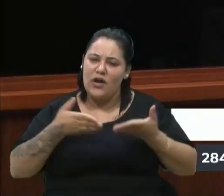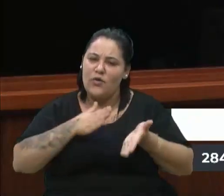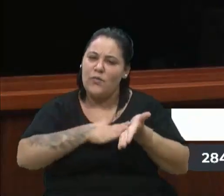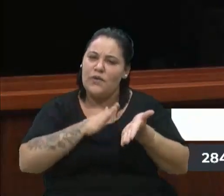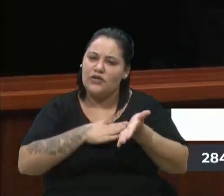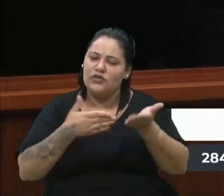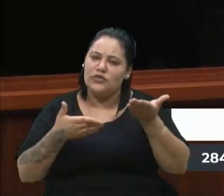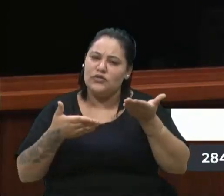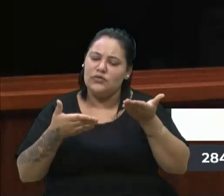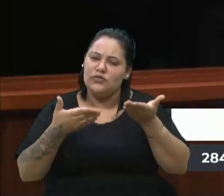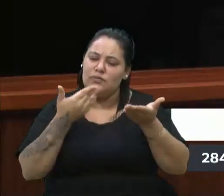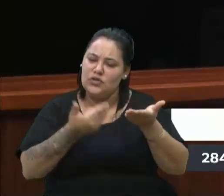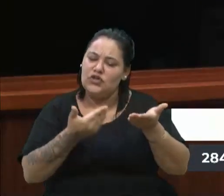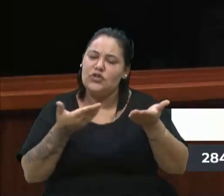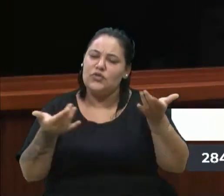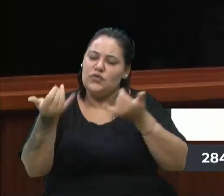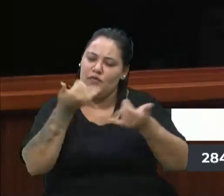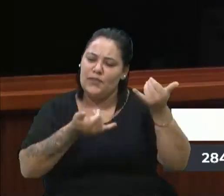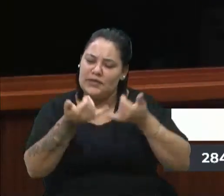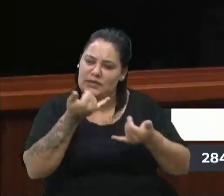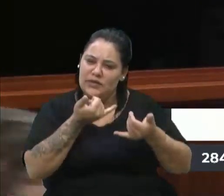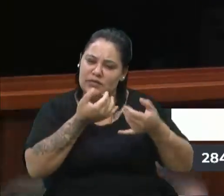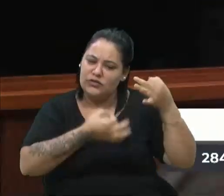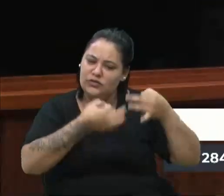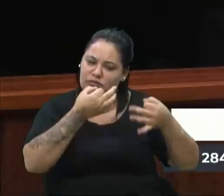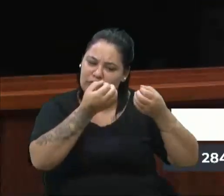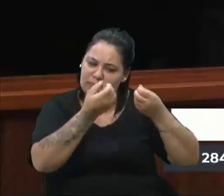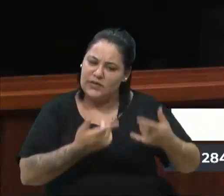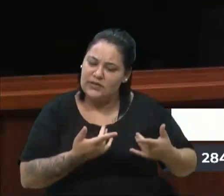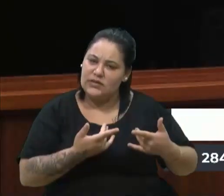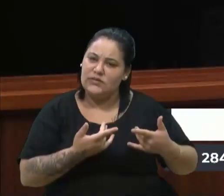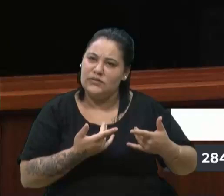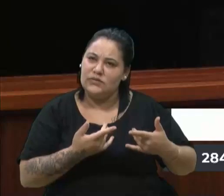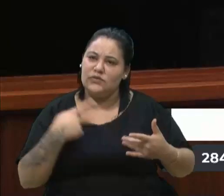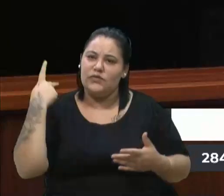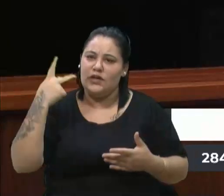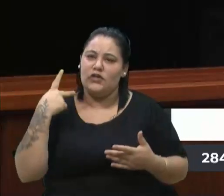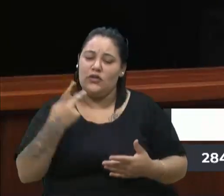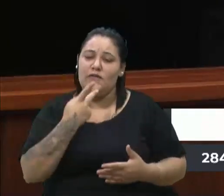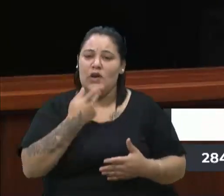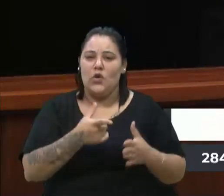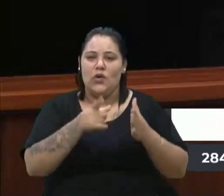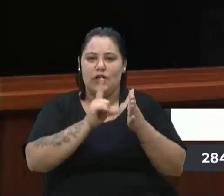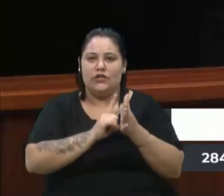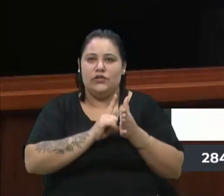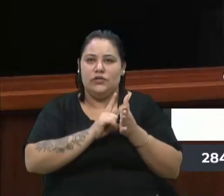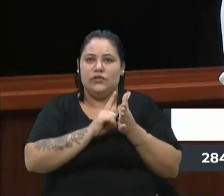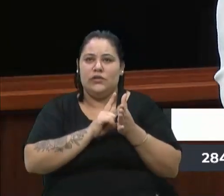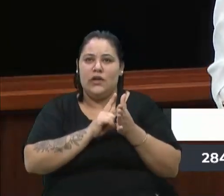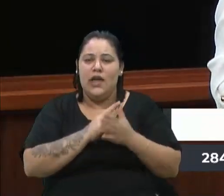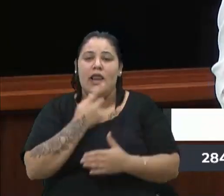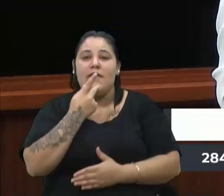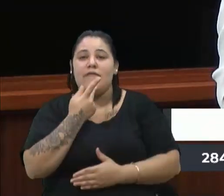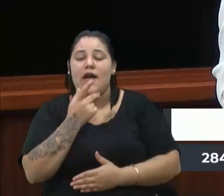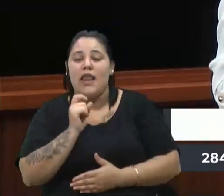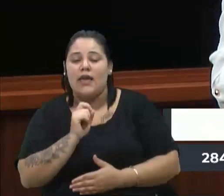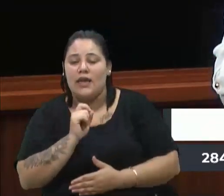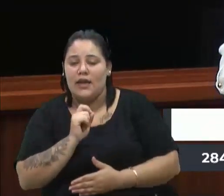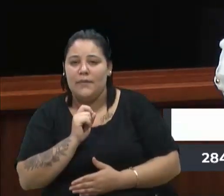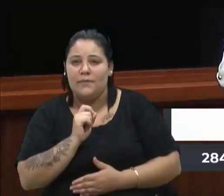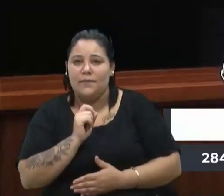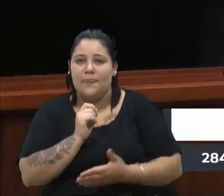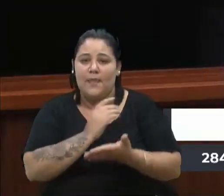informação, na justificativa do vereador que nos antecedeu aqui, ele insinua, começa